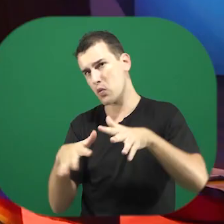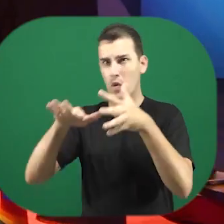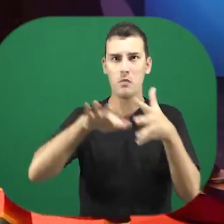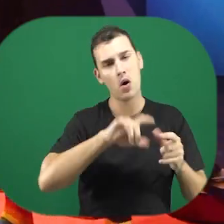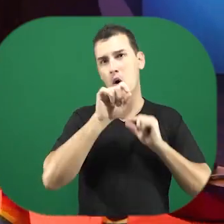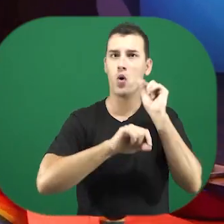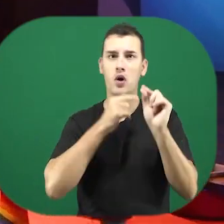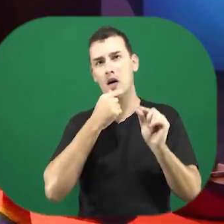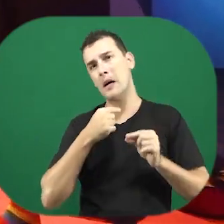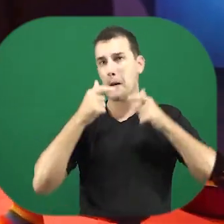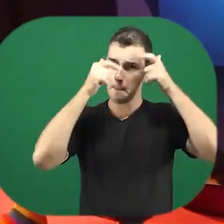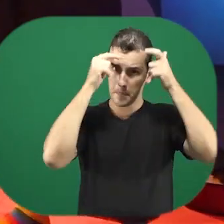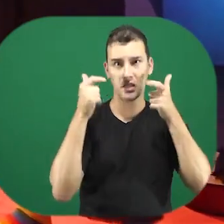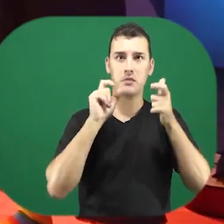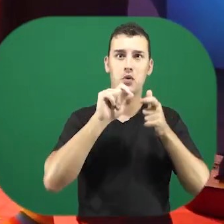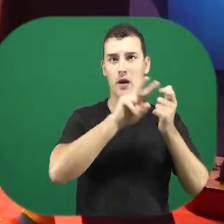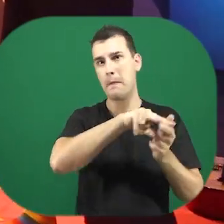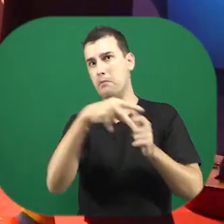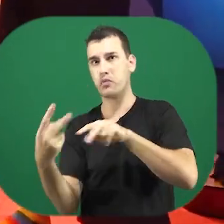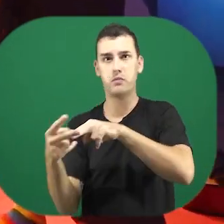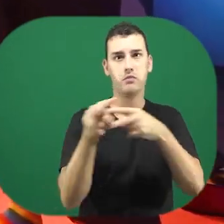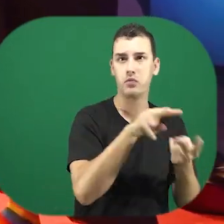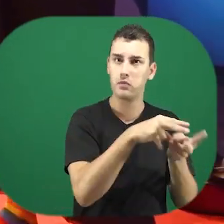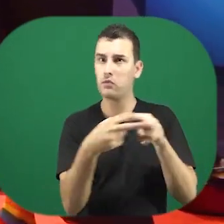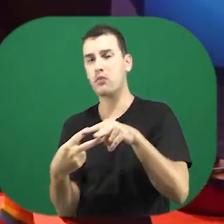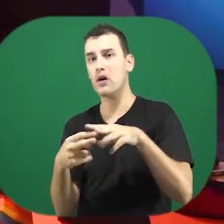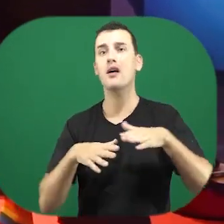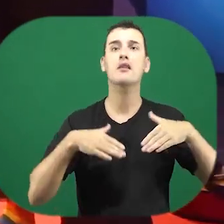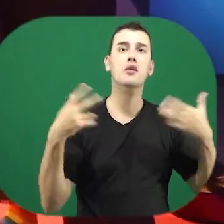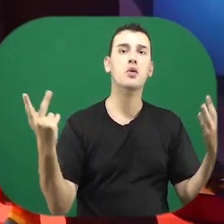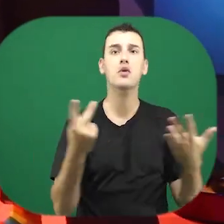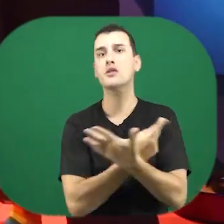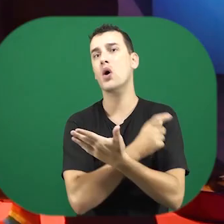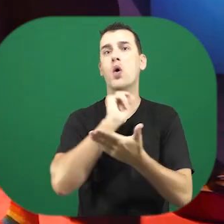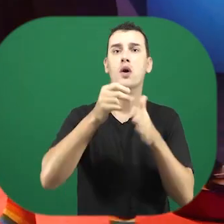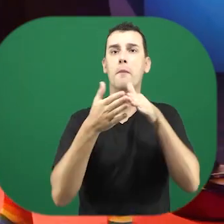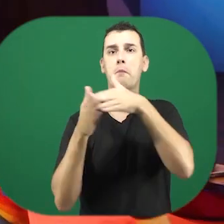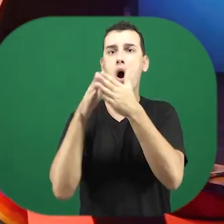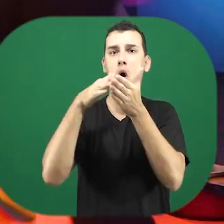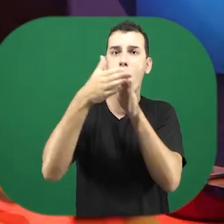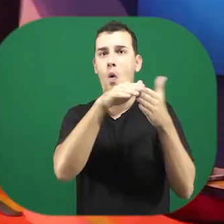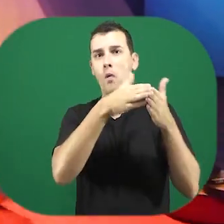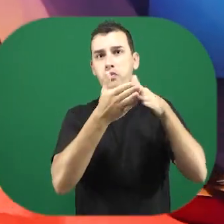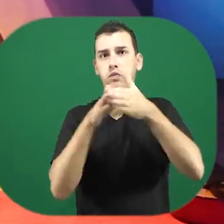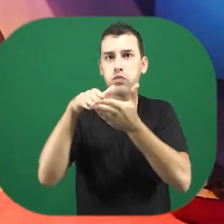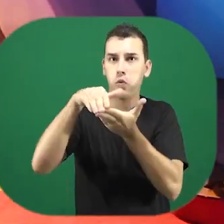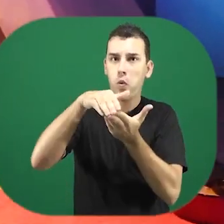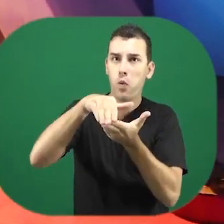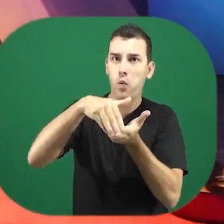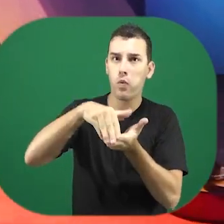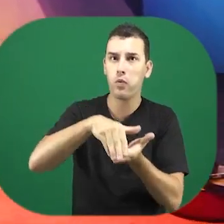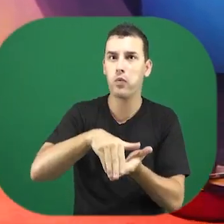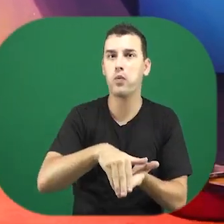Ondas gigantes sacudiram o navio pra lá e pra cá. E é por isso o navio afundou. E o príncipe estava mesmo